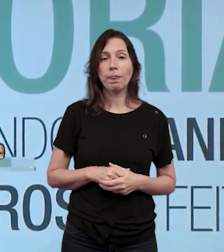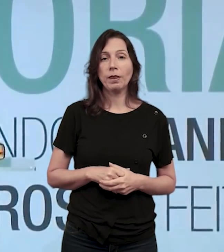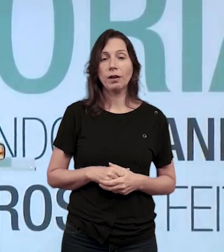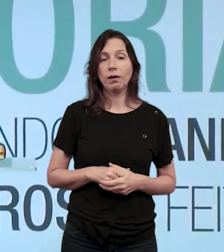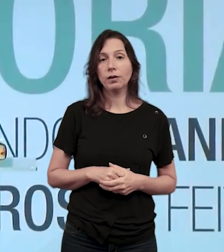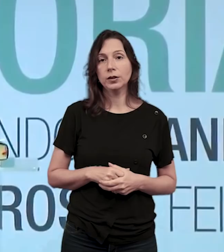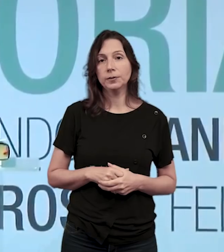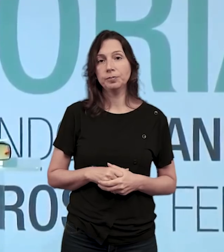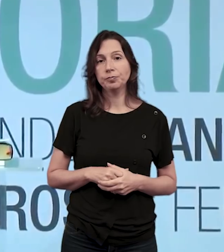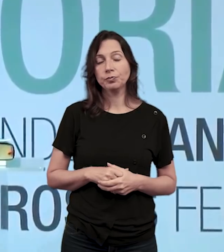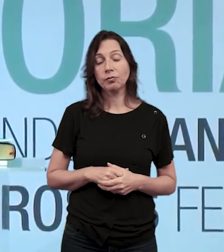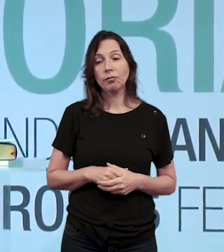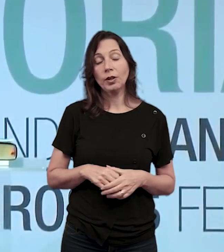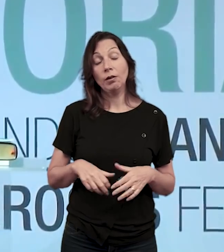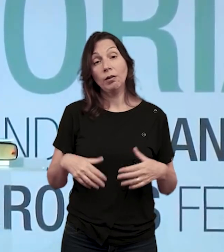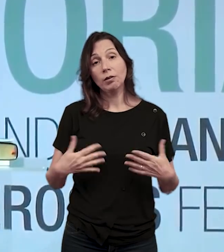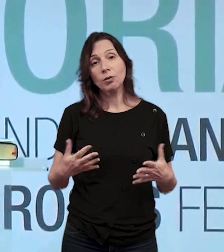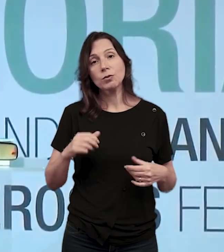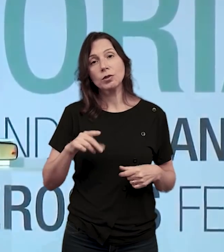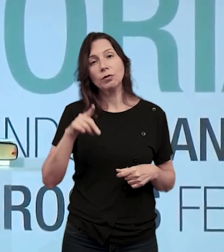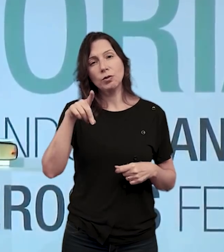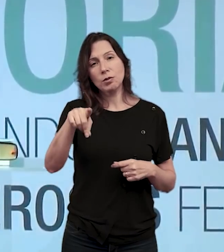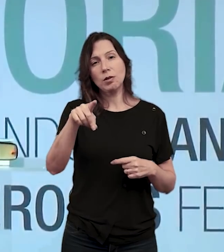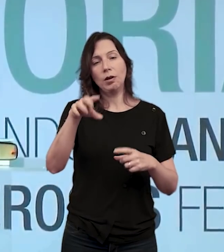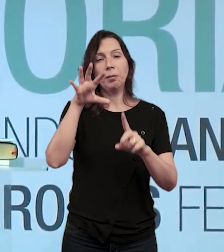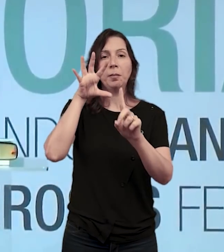Então, se você está sendo pressionado,